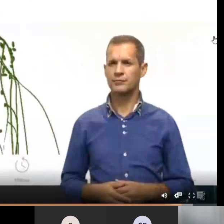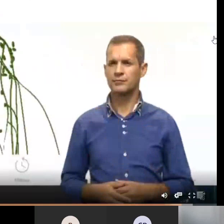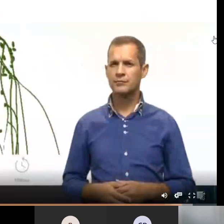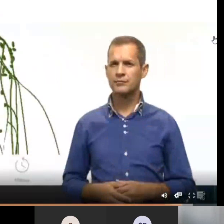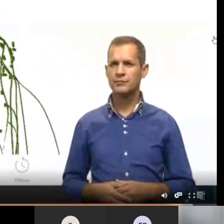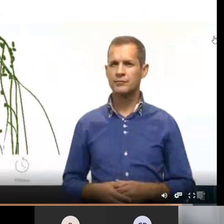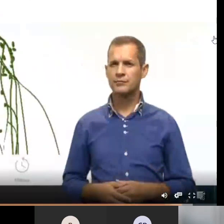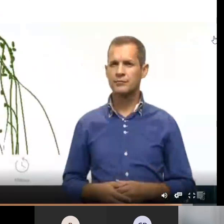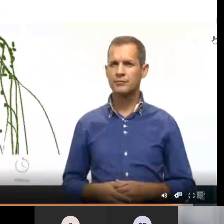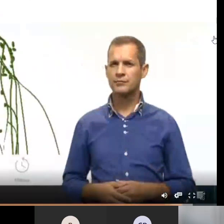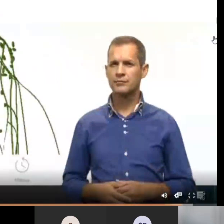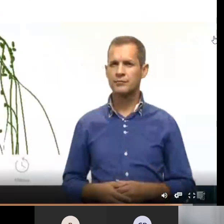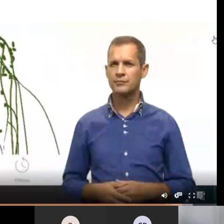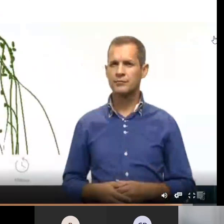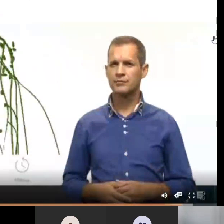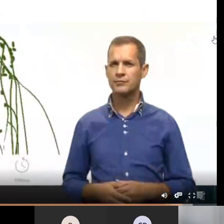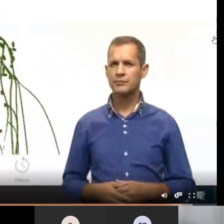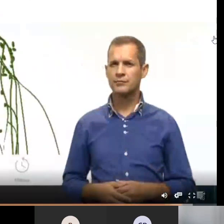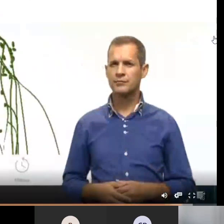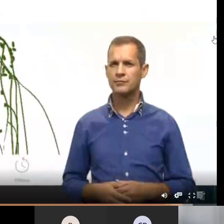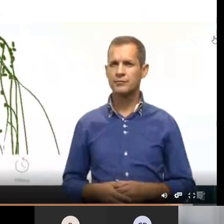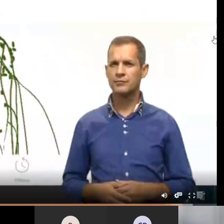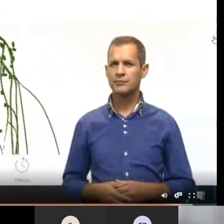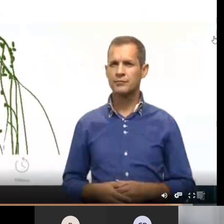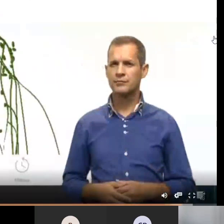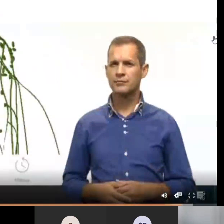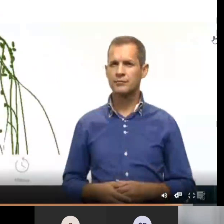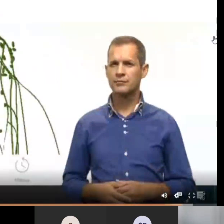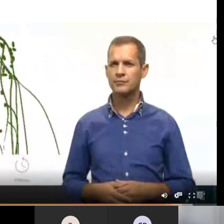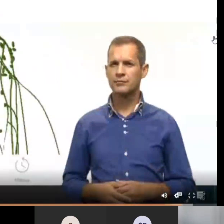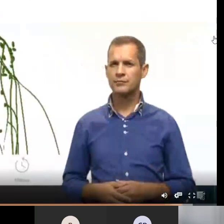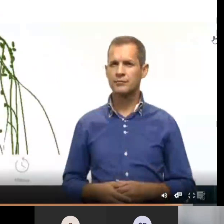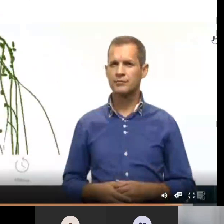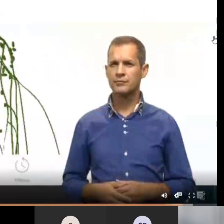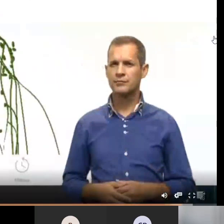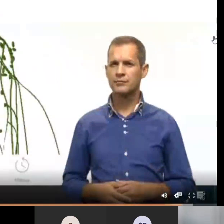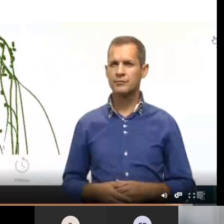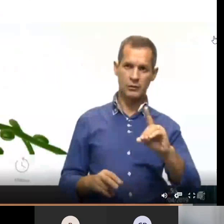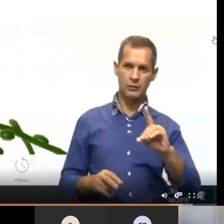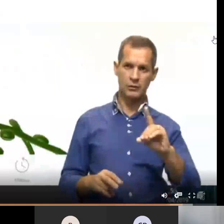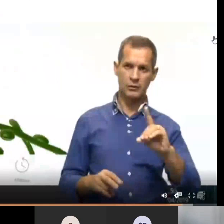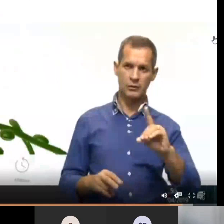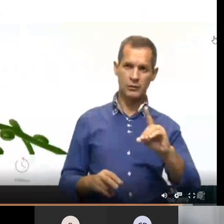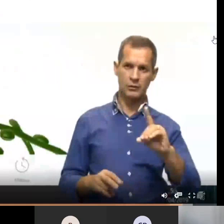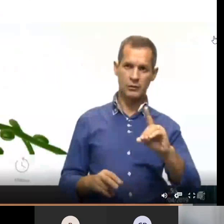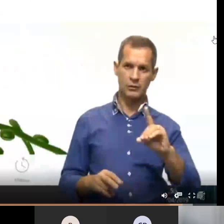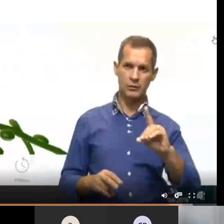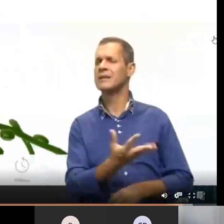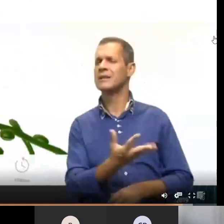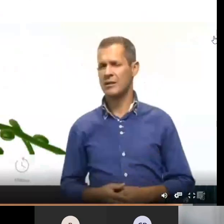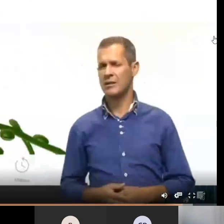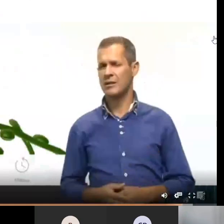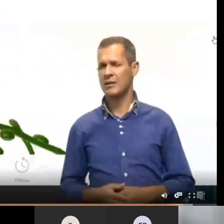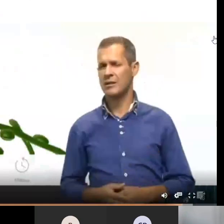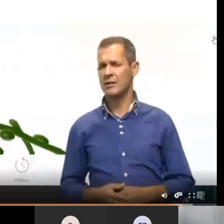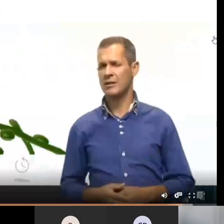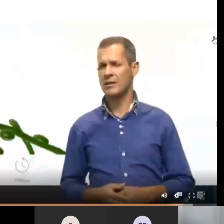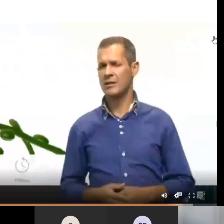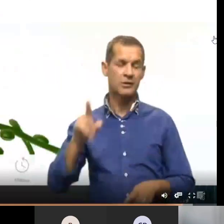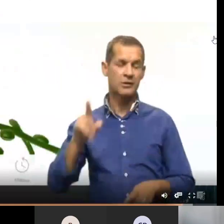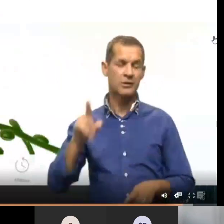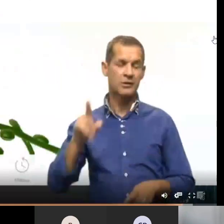os linfonodos, vou dar um zoom aqui. Os linfonodos possuem uma grande quantidade no pescoço e